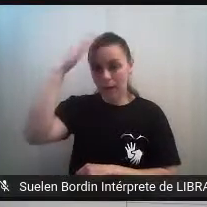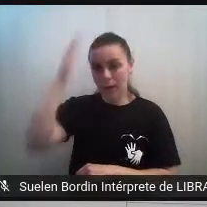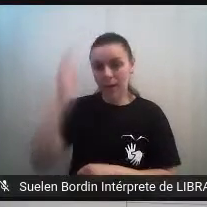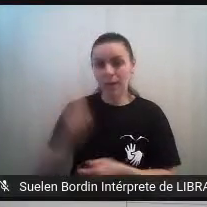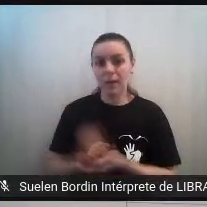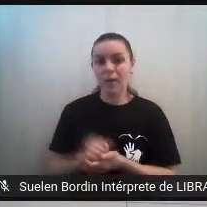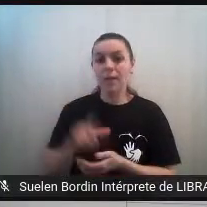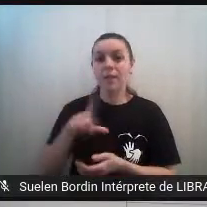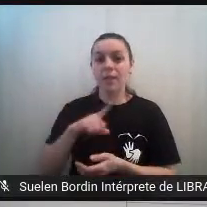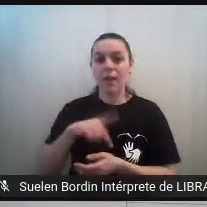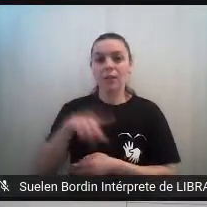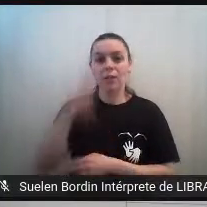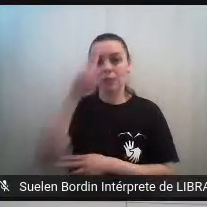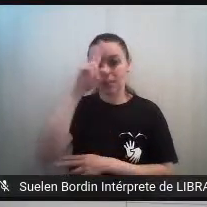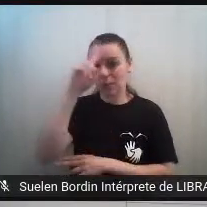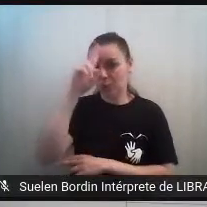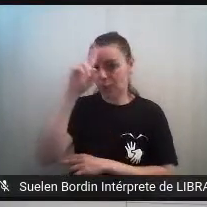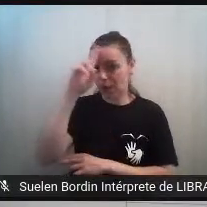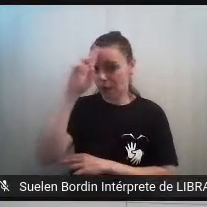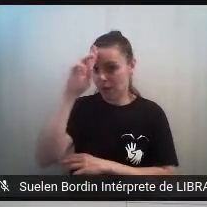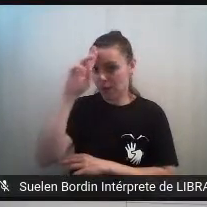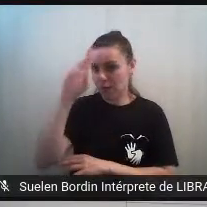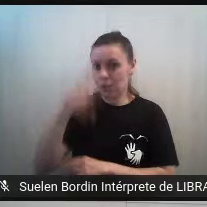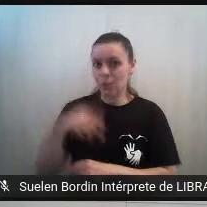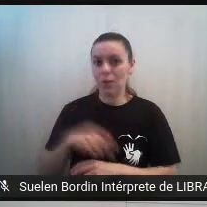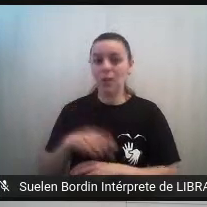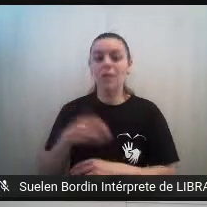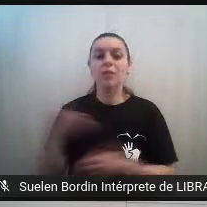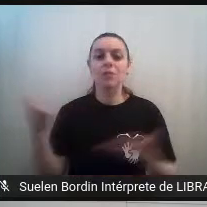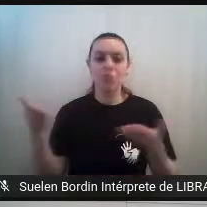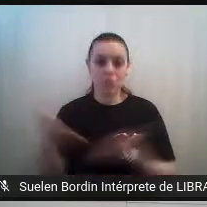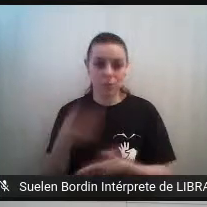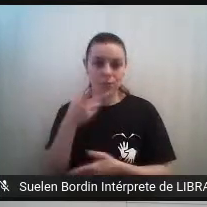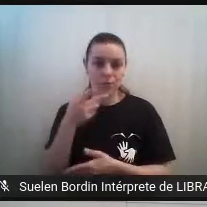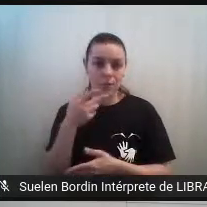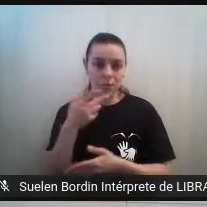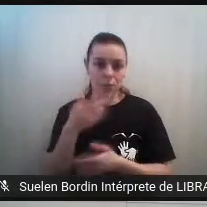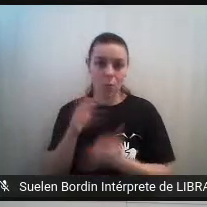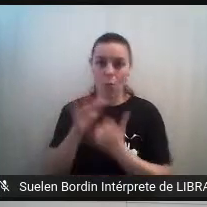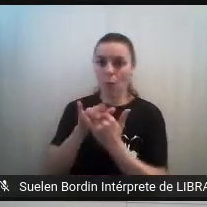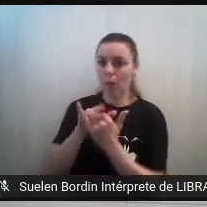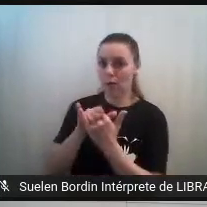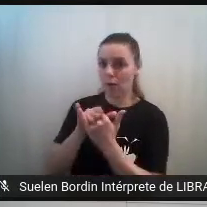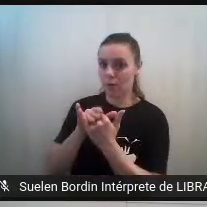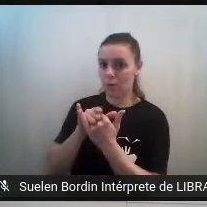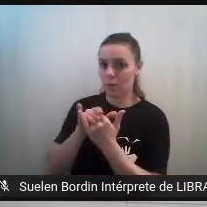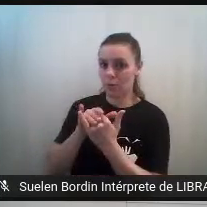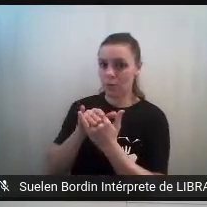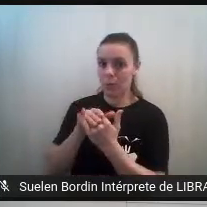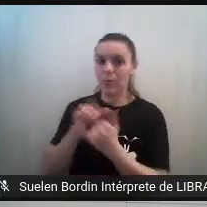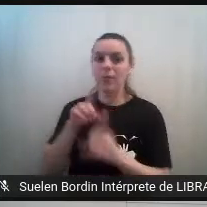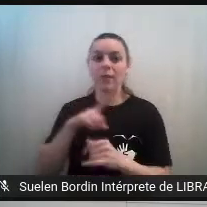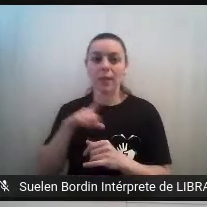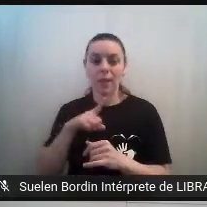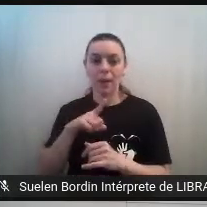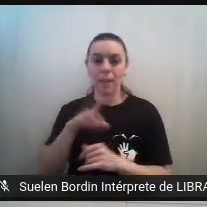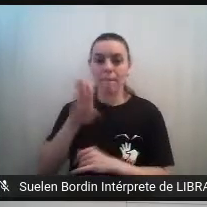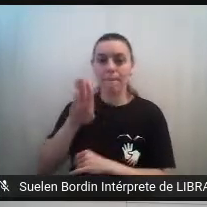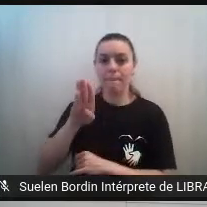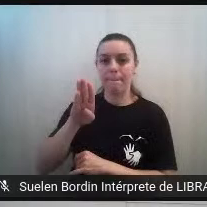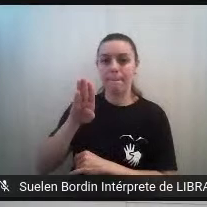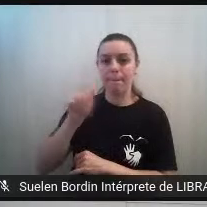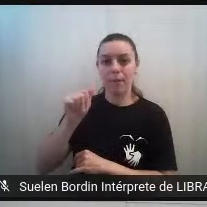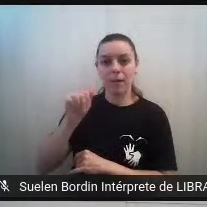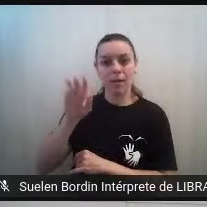ela já nos contou um pouquinho dessa experiência no seu canal do YouTube. Ela tem um canal do YouTube chamado Batatube. É